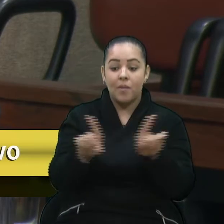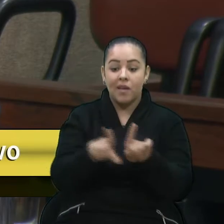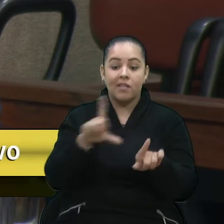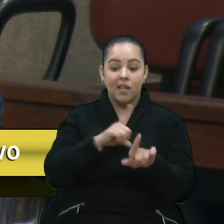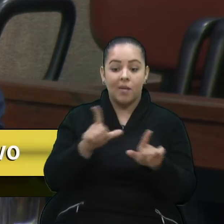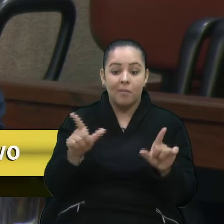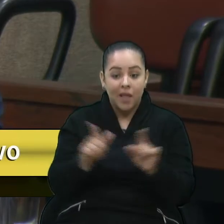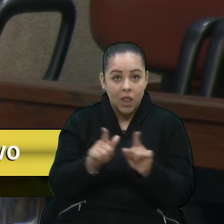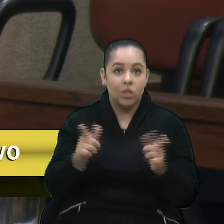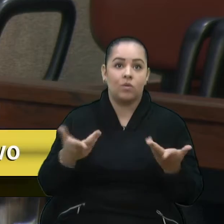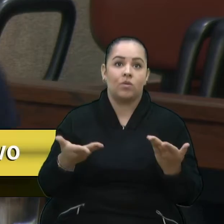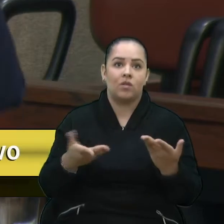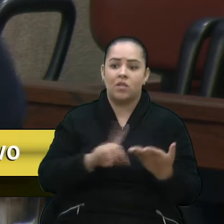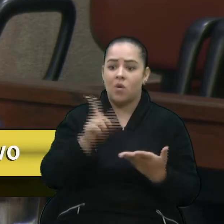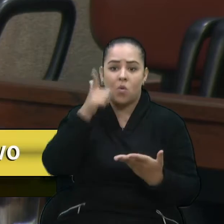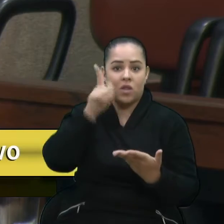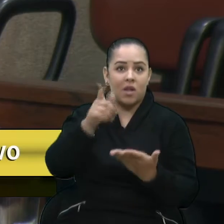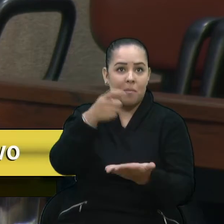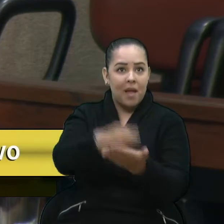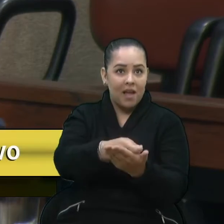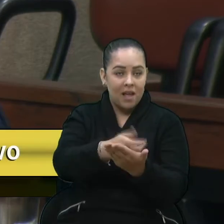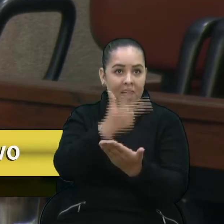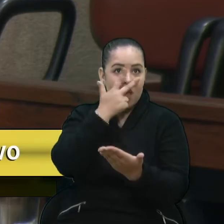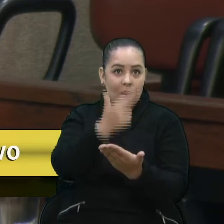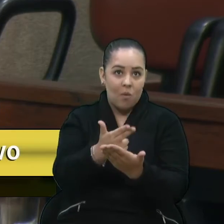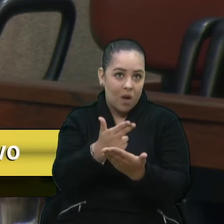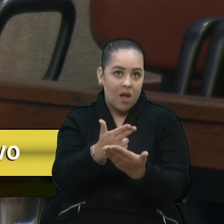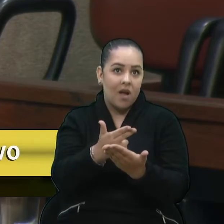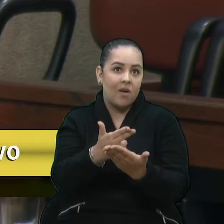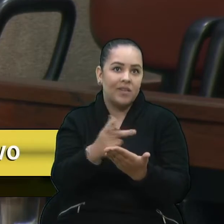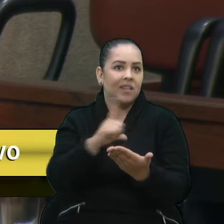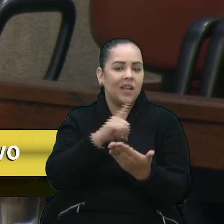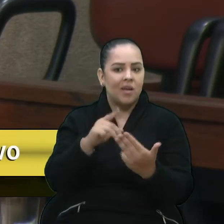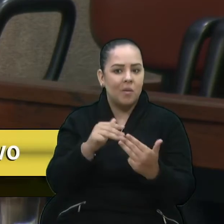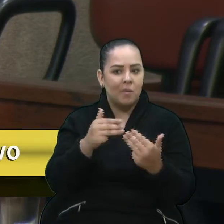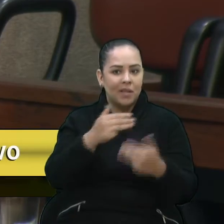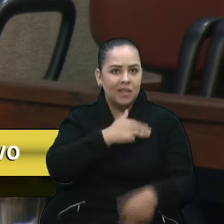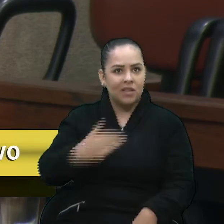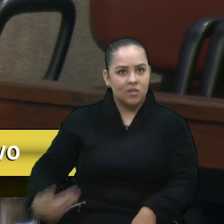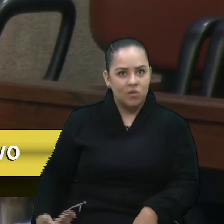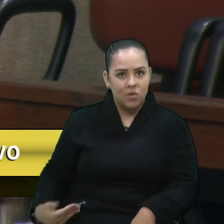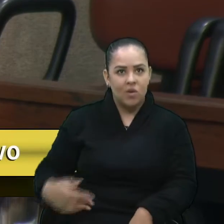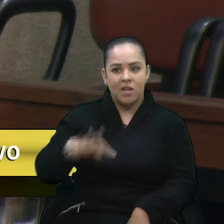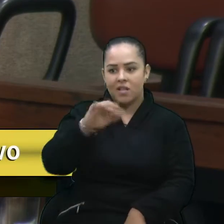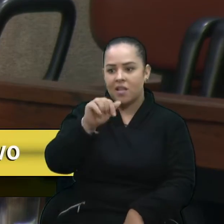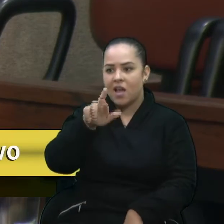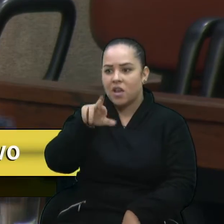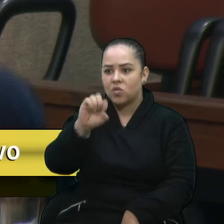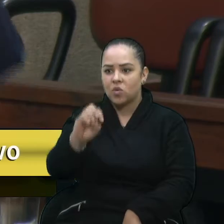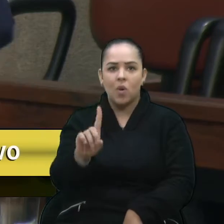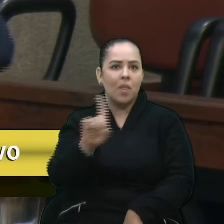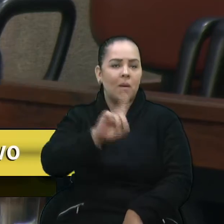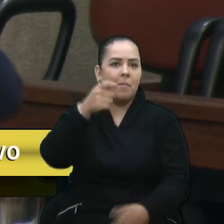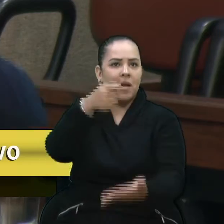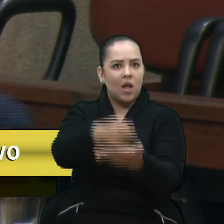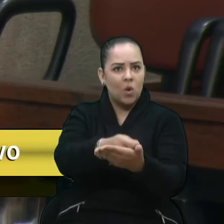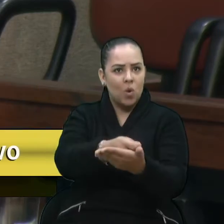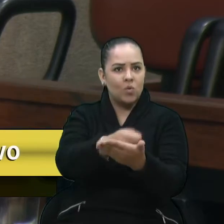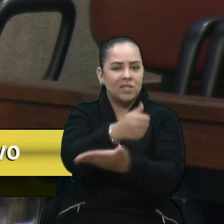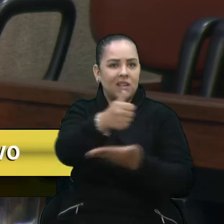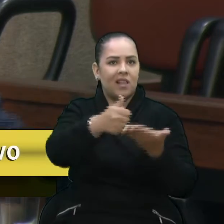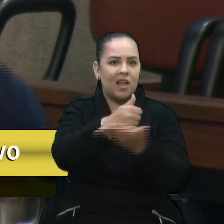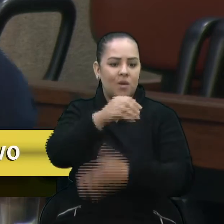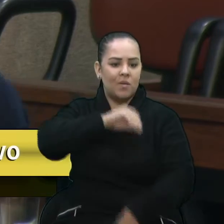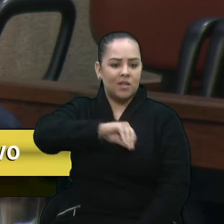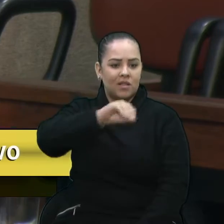Então, ele não consegue pagar pelo mesmo motivo que o então ministro Tarso Genro não pagou o piso da educação, e porque, como bem falou